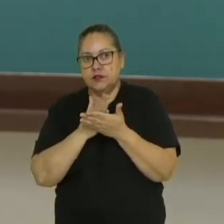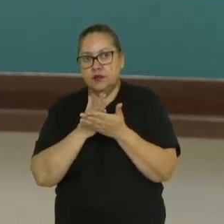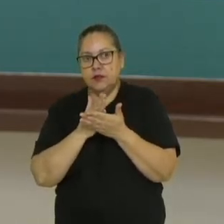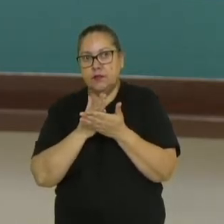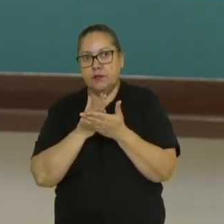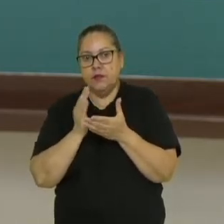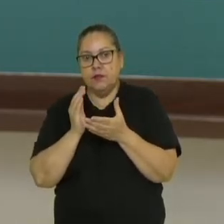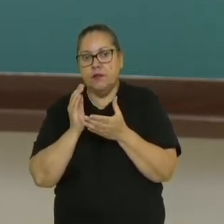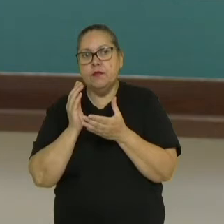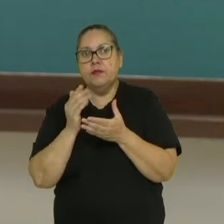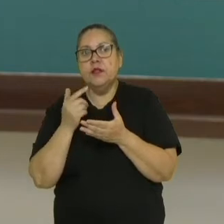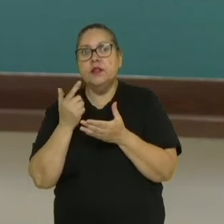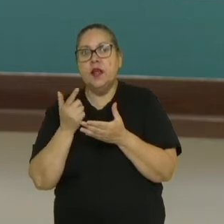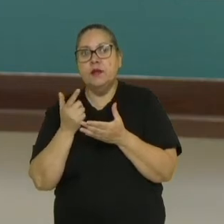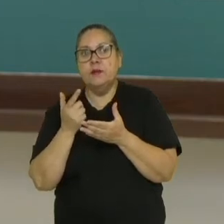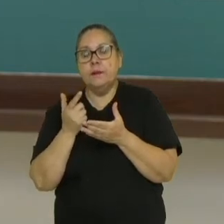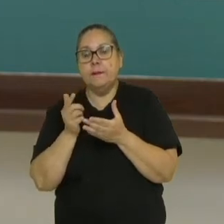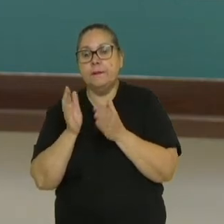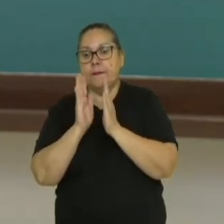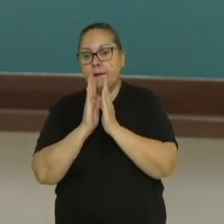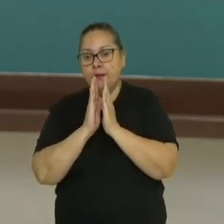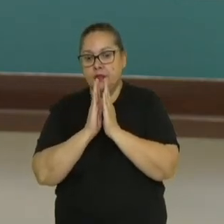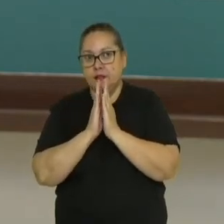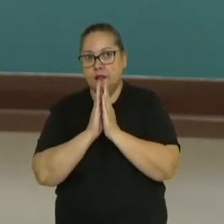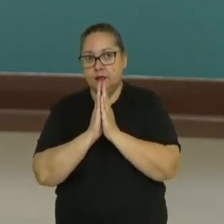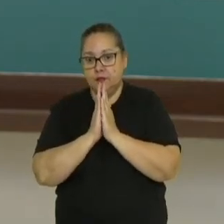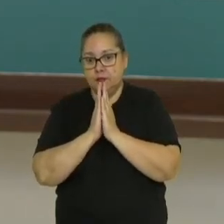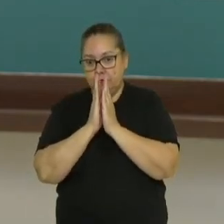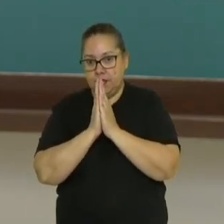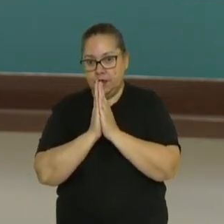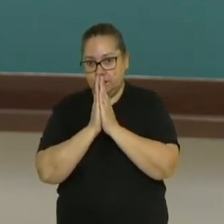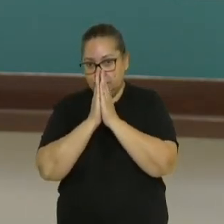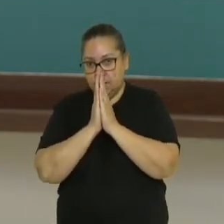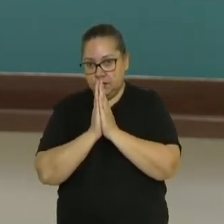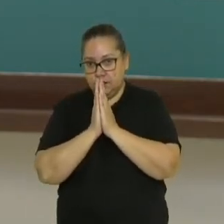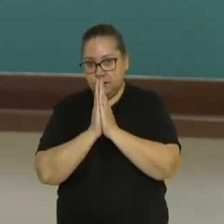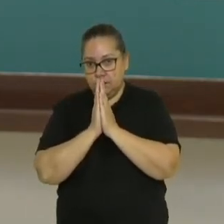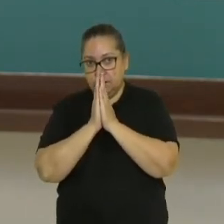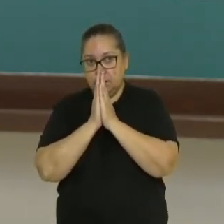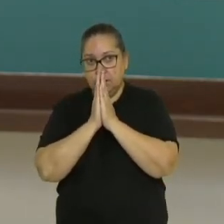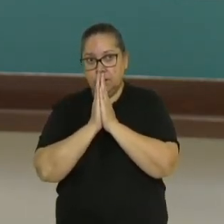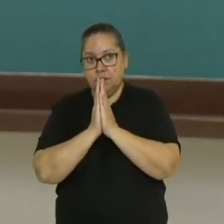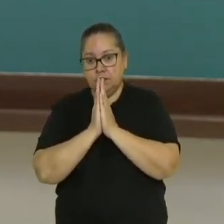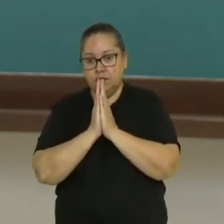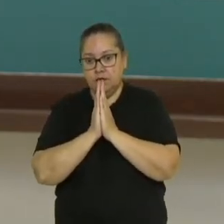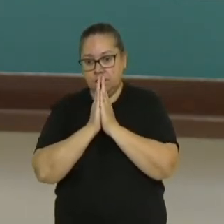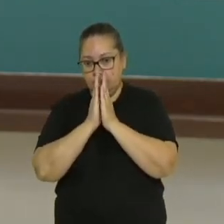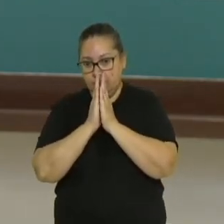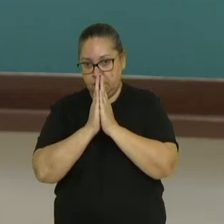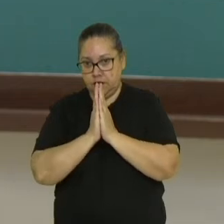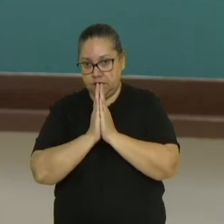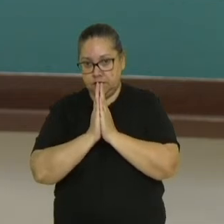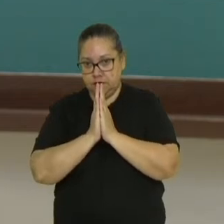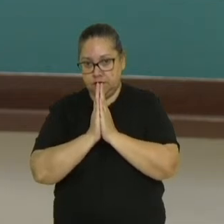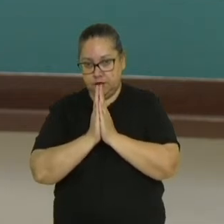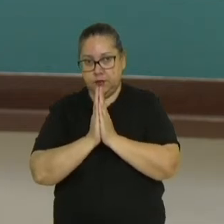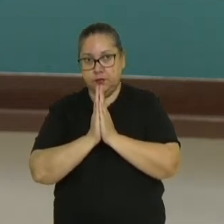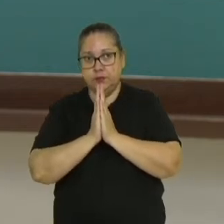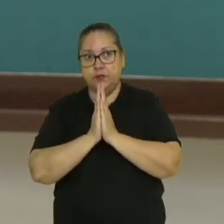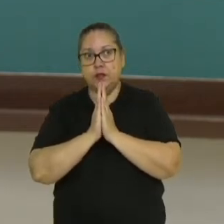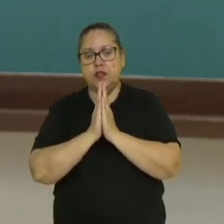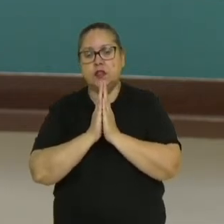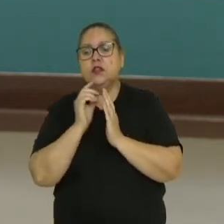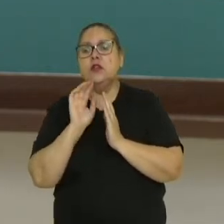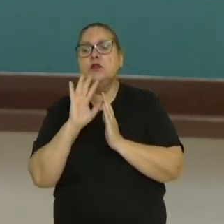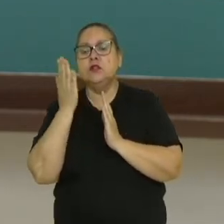prófase. Na metáfase, ó, lembra meta de meio, né? Na verdade significa adiante, mas a gente lembra de meio. O